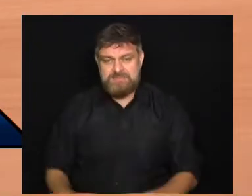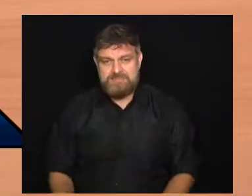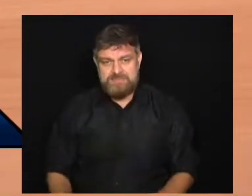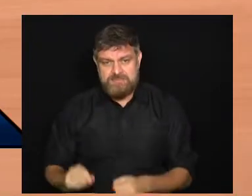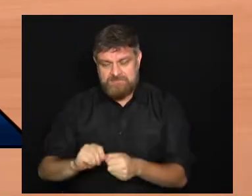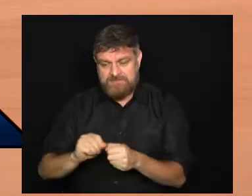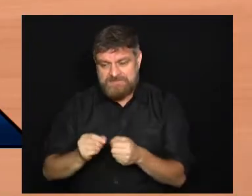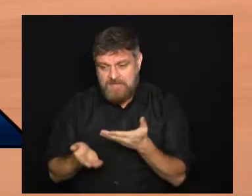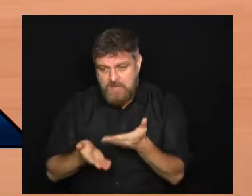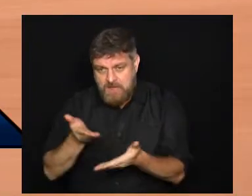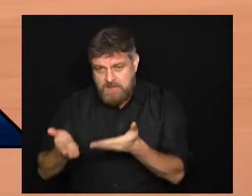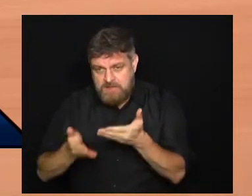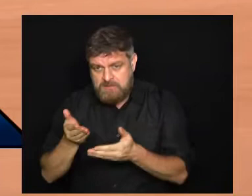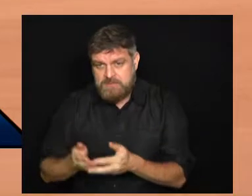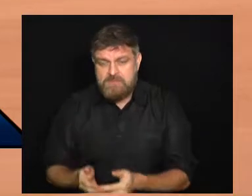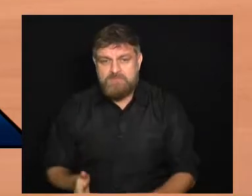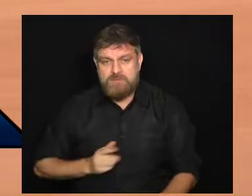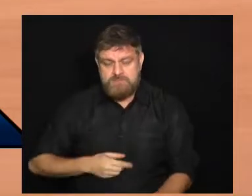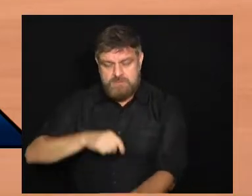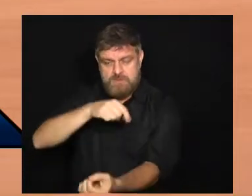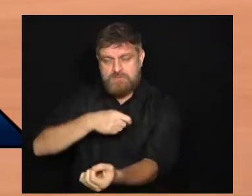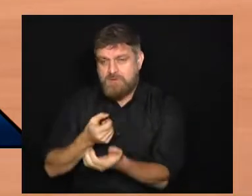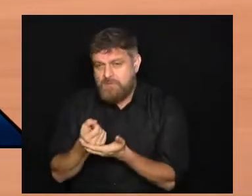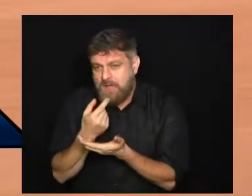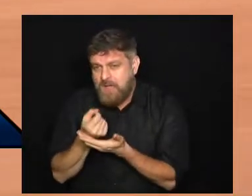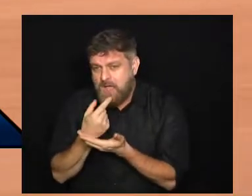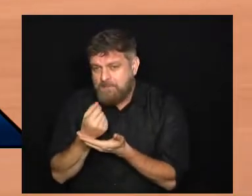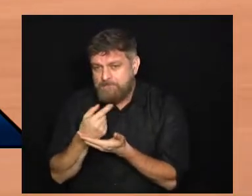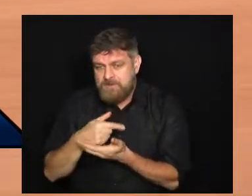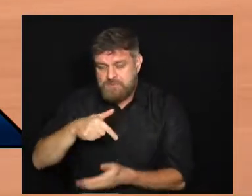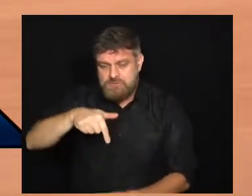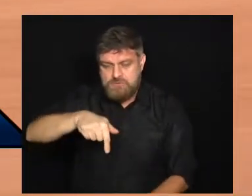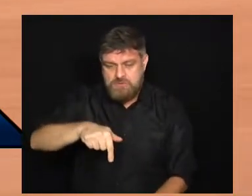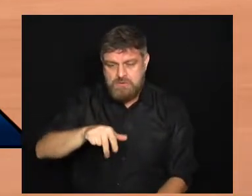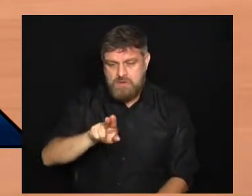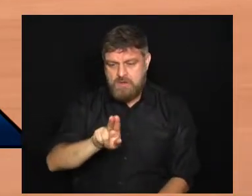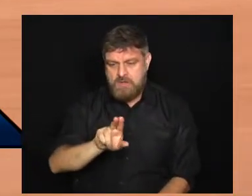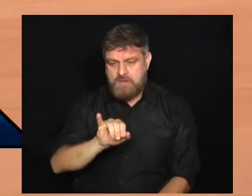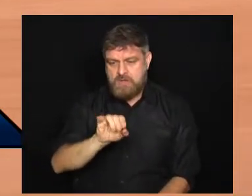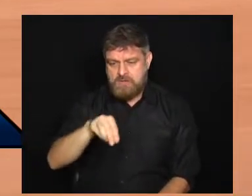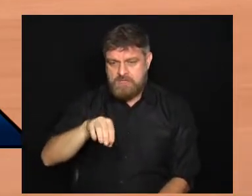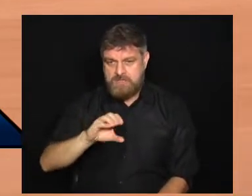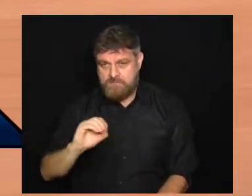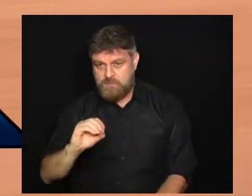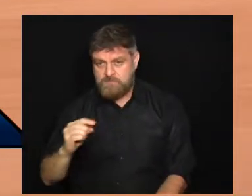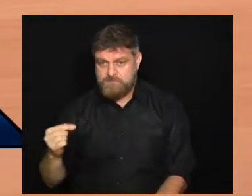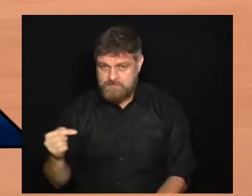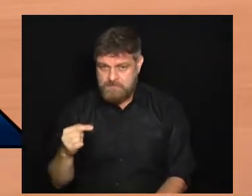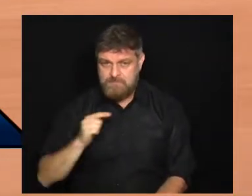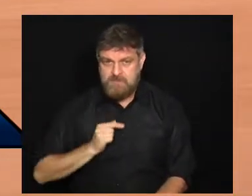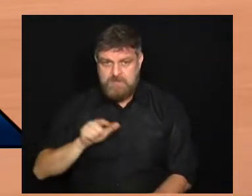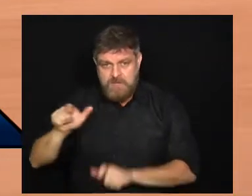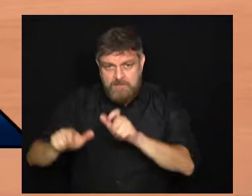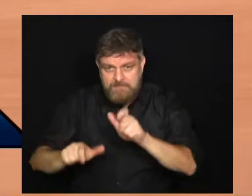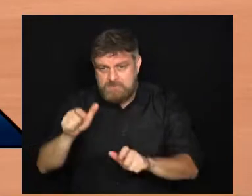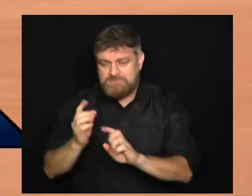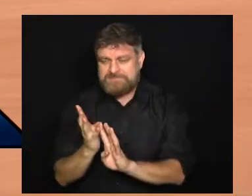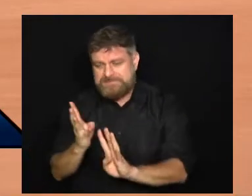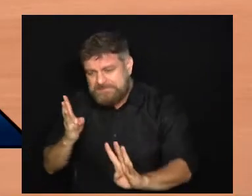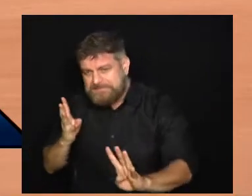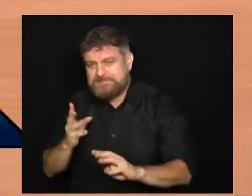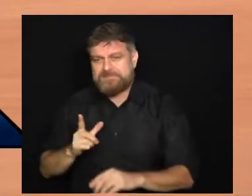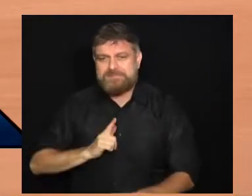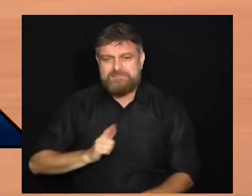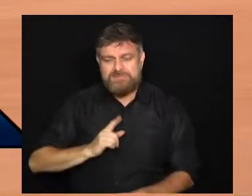a quimioterapia e radioterapia no Sistema Único de Saúde em Campinas. A gente teria aqui algumas pessoas que estavam na fila, que estavam vivenciando essa